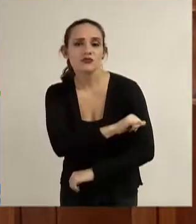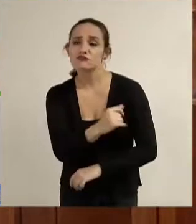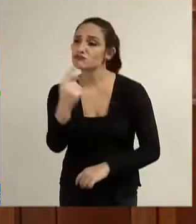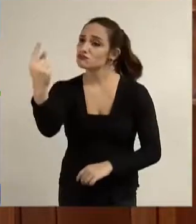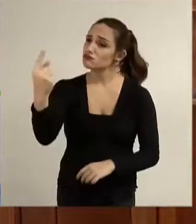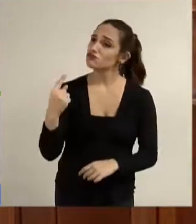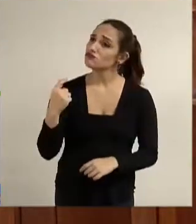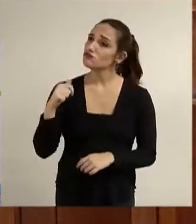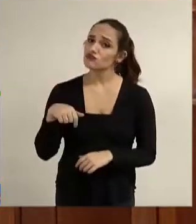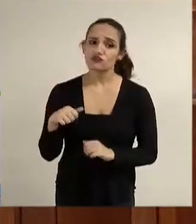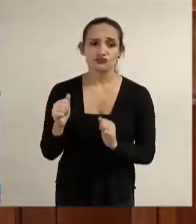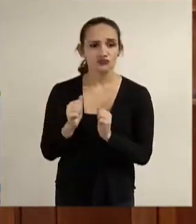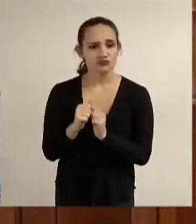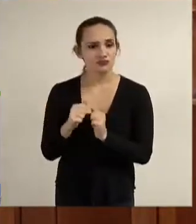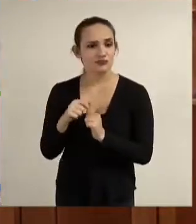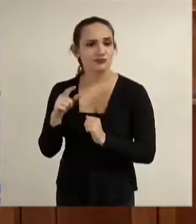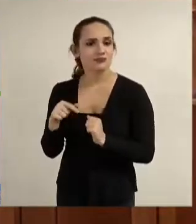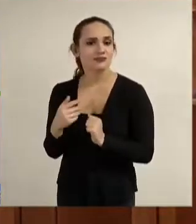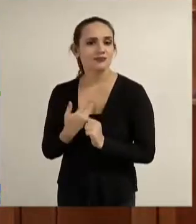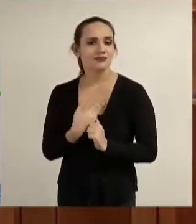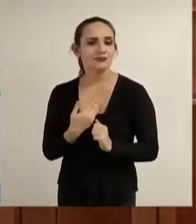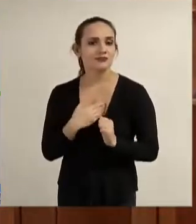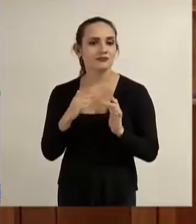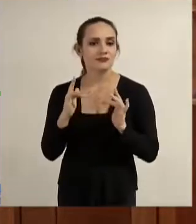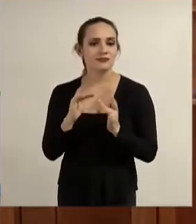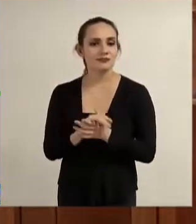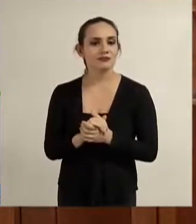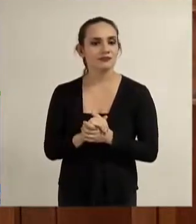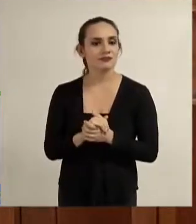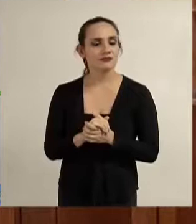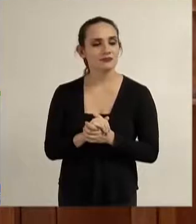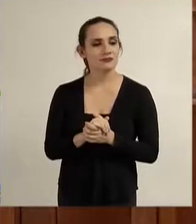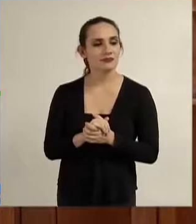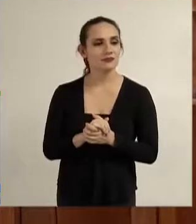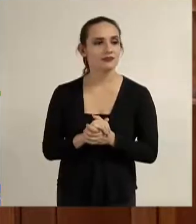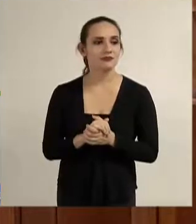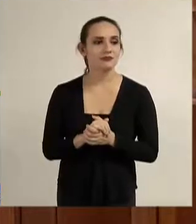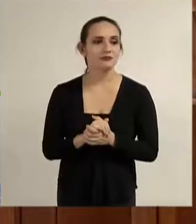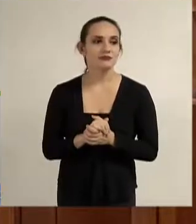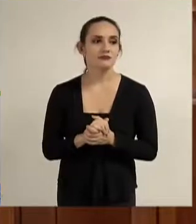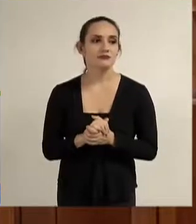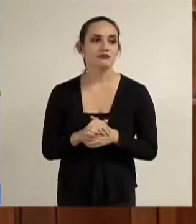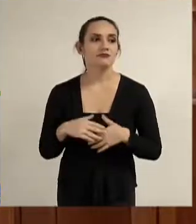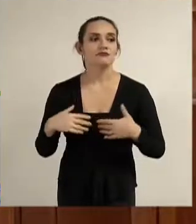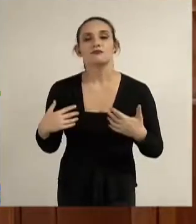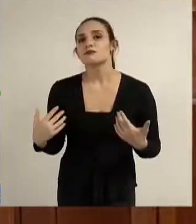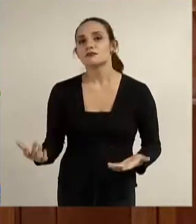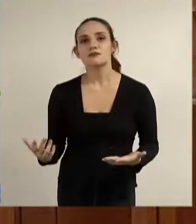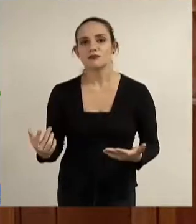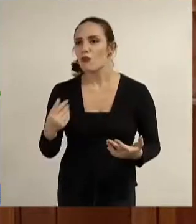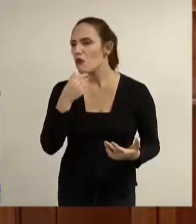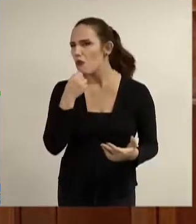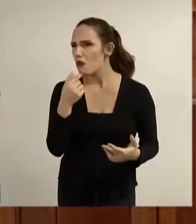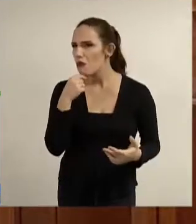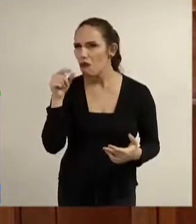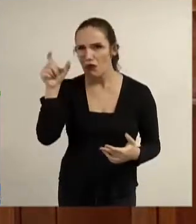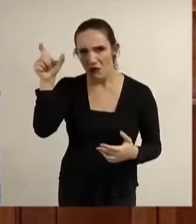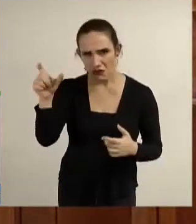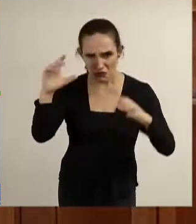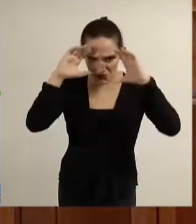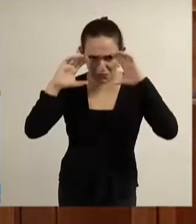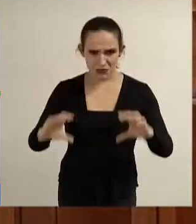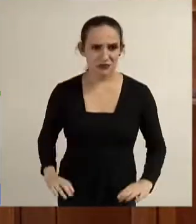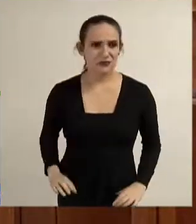que está recebendo o seu futuro companheiro, e esse cidadão, se é que poderiam chamá-lo